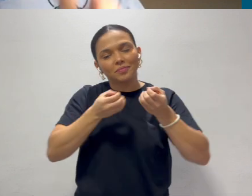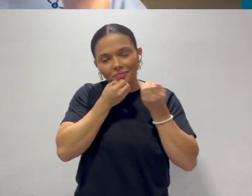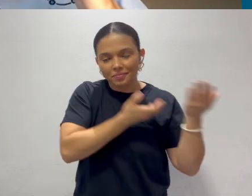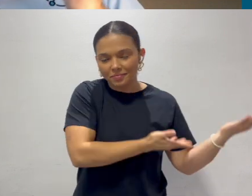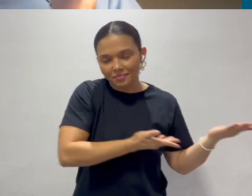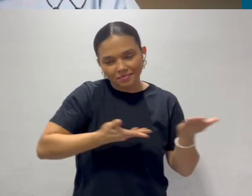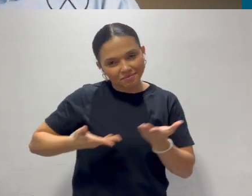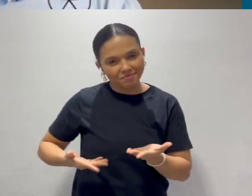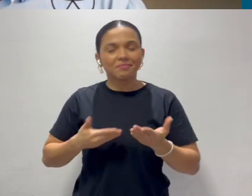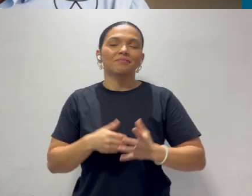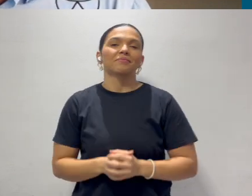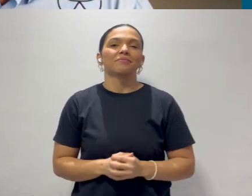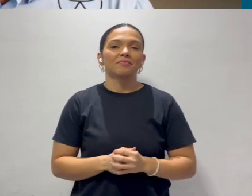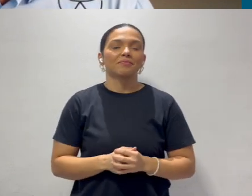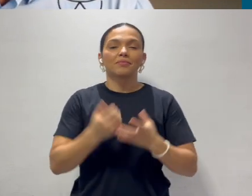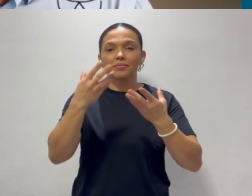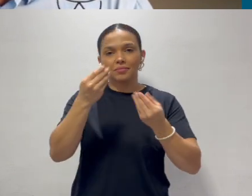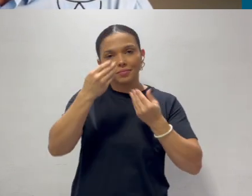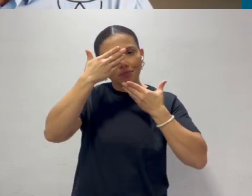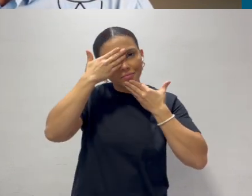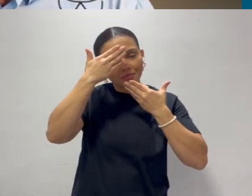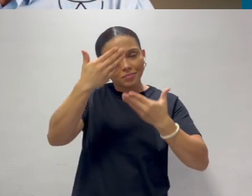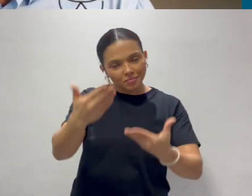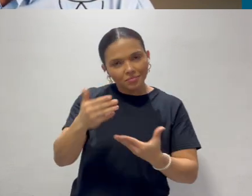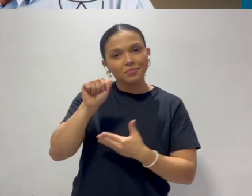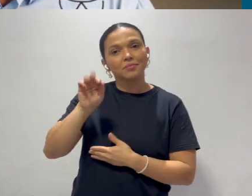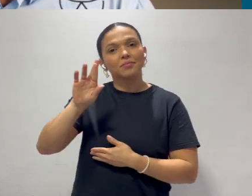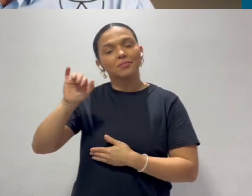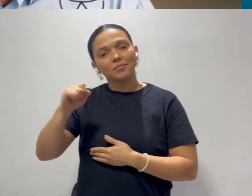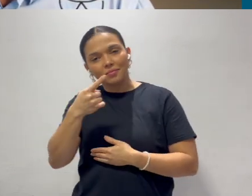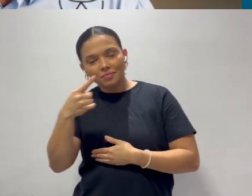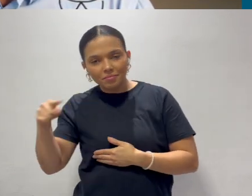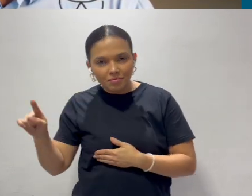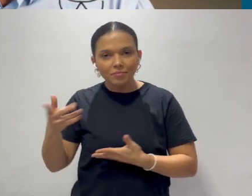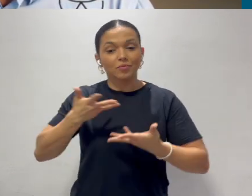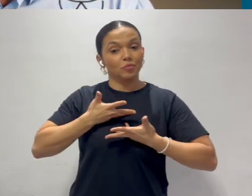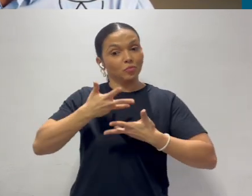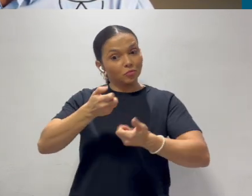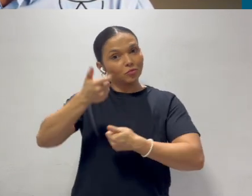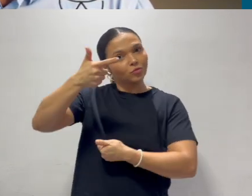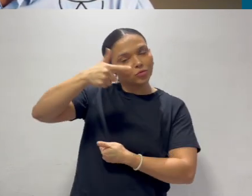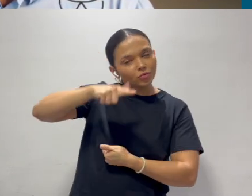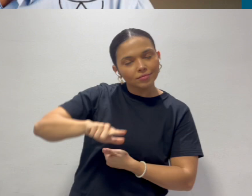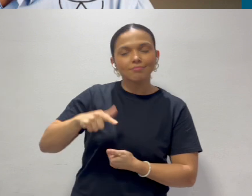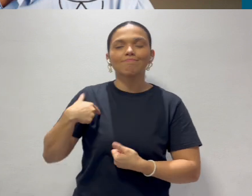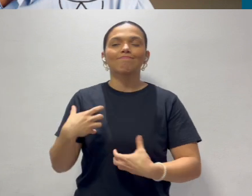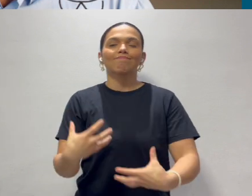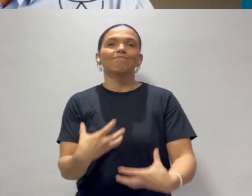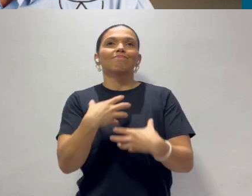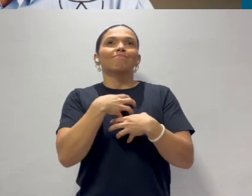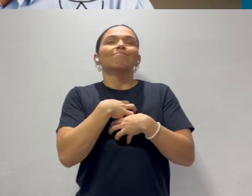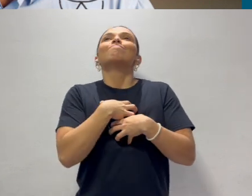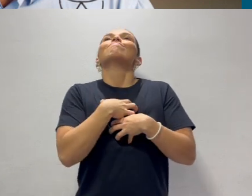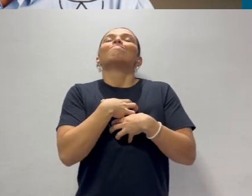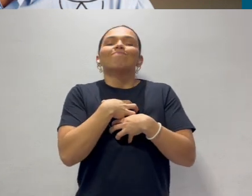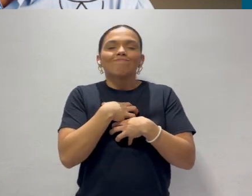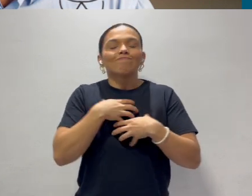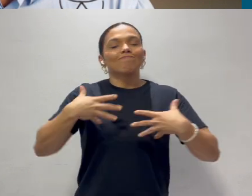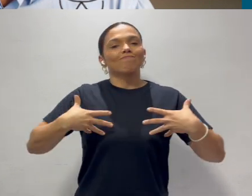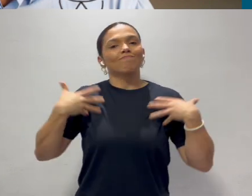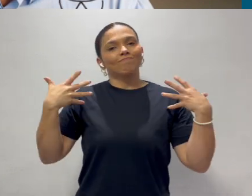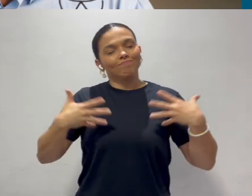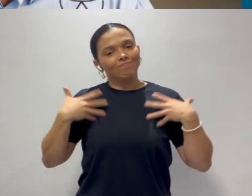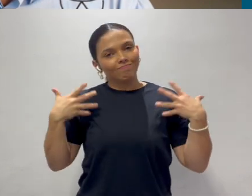com deficiência. Seja muito bem-vinda, Suzane. Obrigada, Abraão, por mais uma vez eu estar aqui presente com vocês. É sempre uma